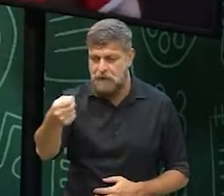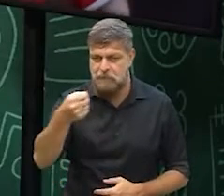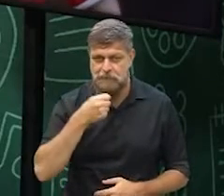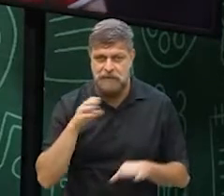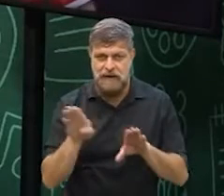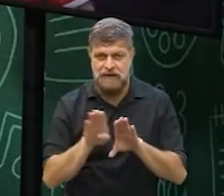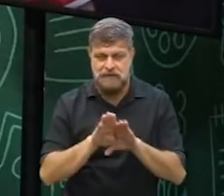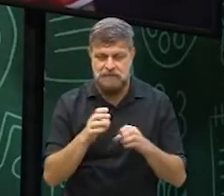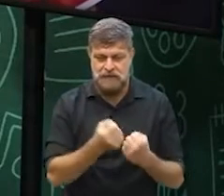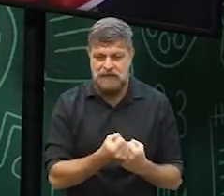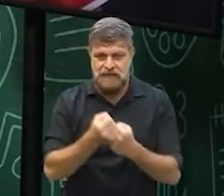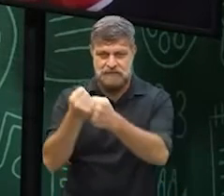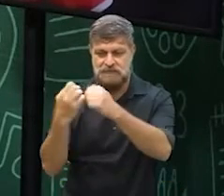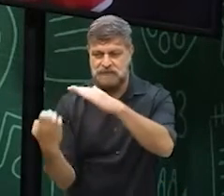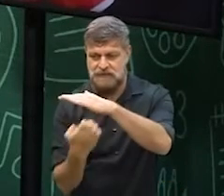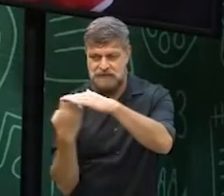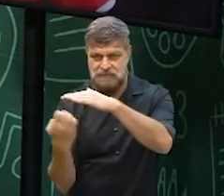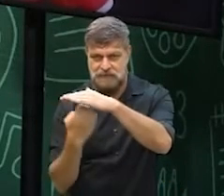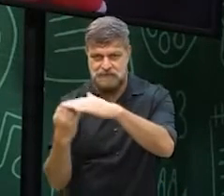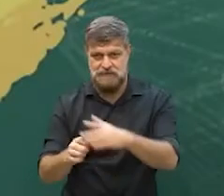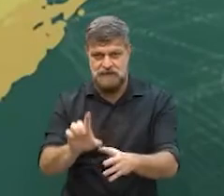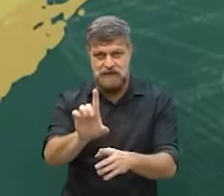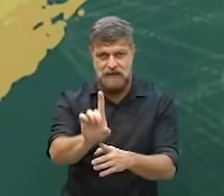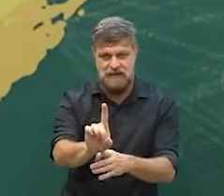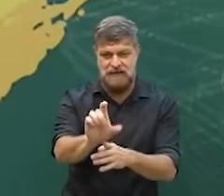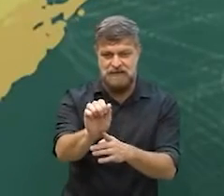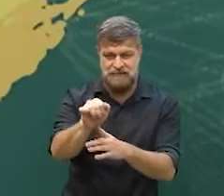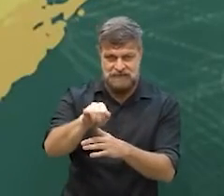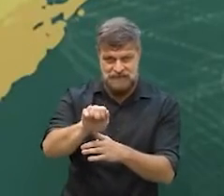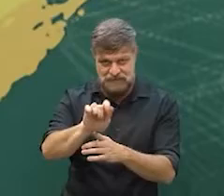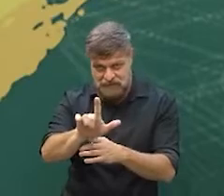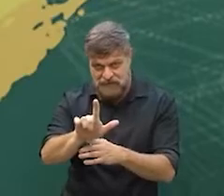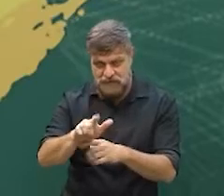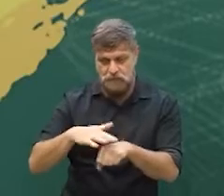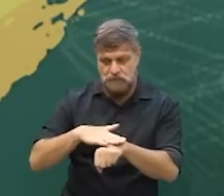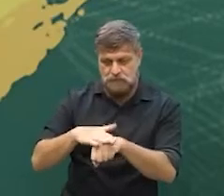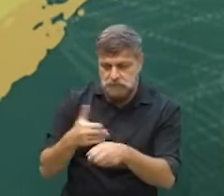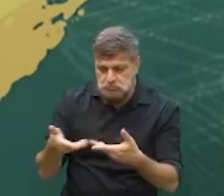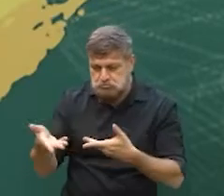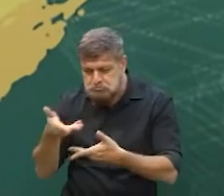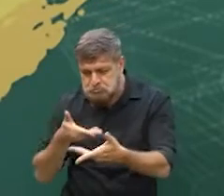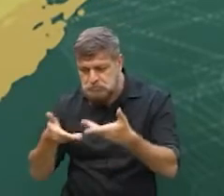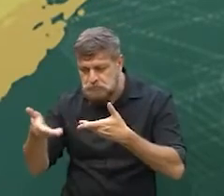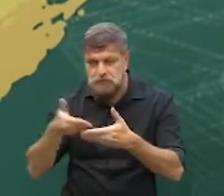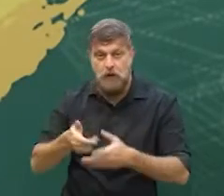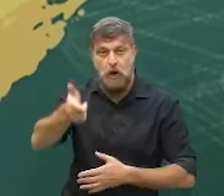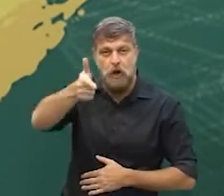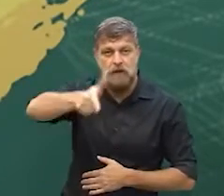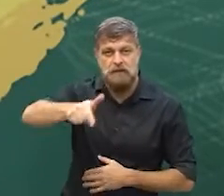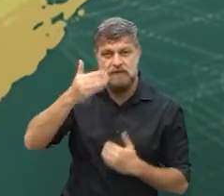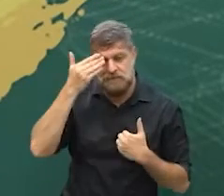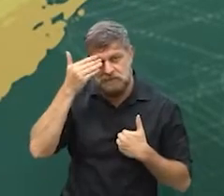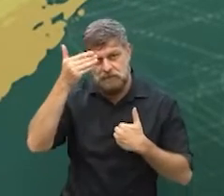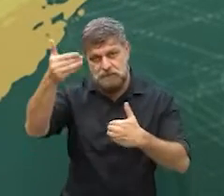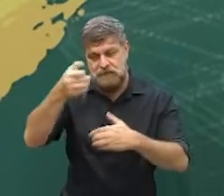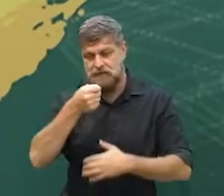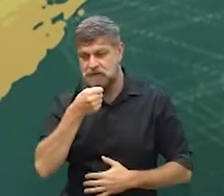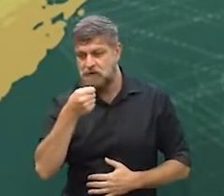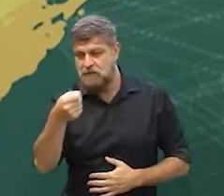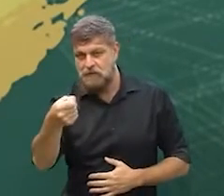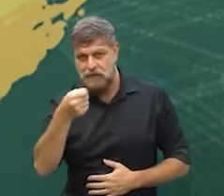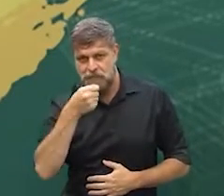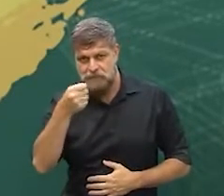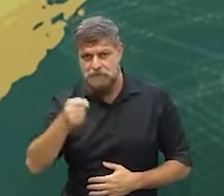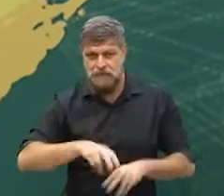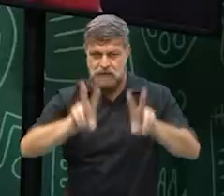obrigado também ao pessoal da assessoria de imprensa aí, o Daniel de Camargo, né, conversando conosco mais uma vez aí. Muito obrigado pela